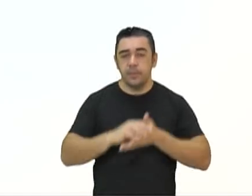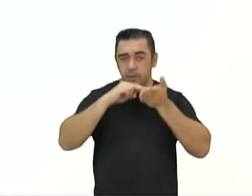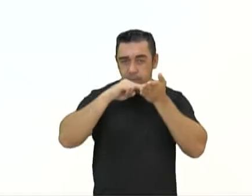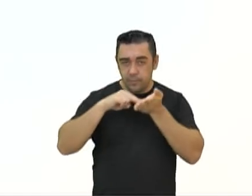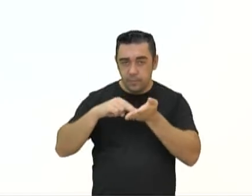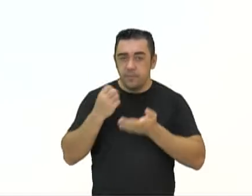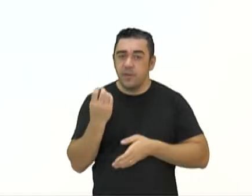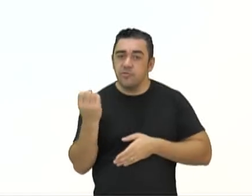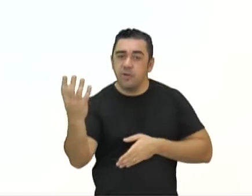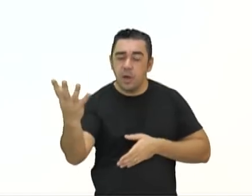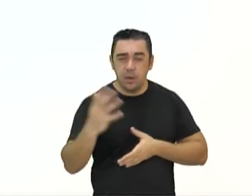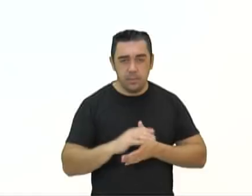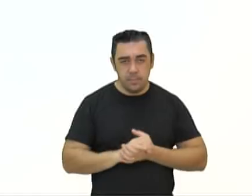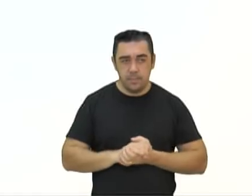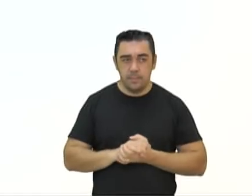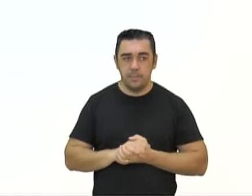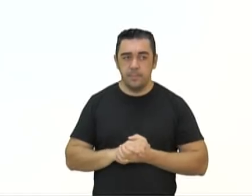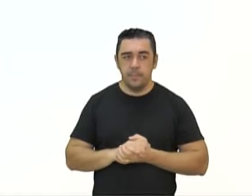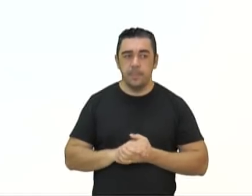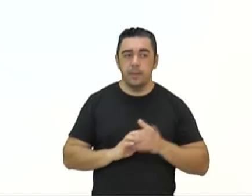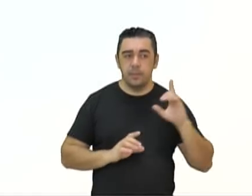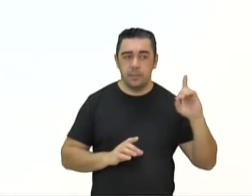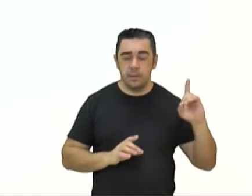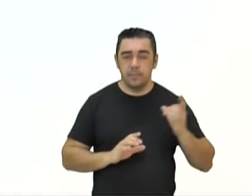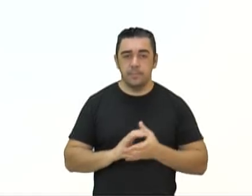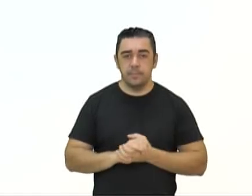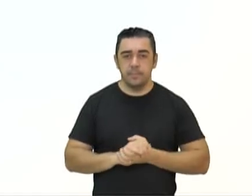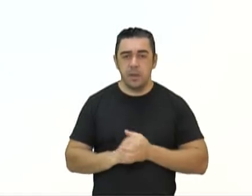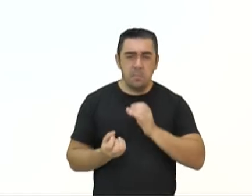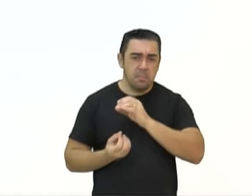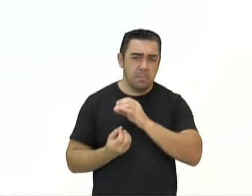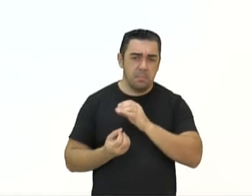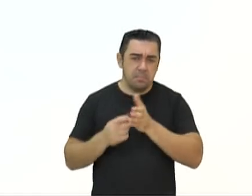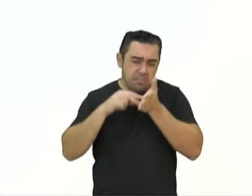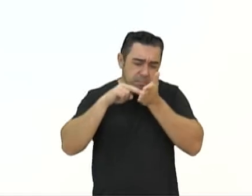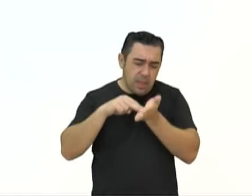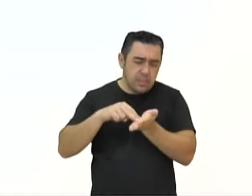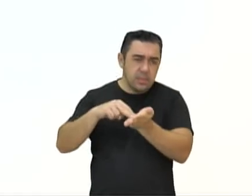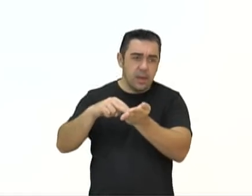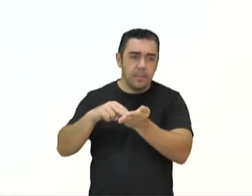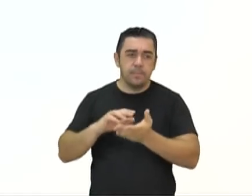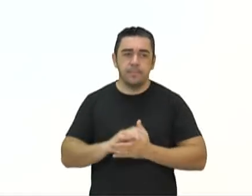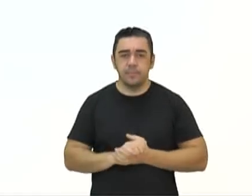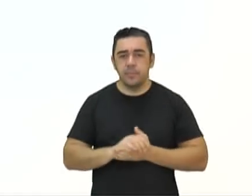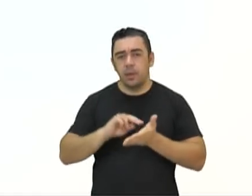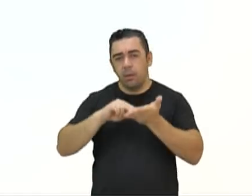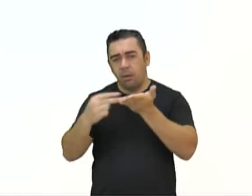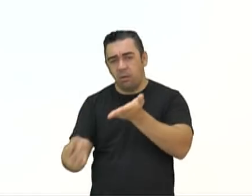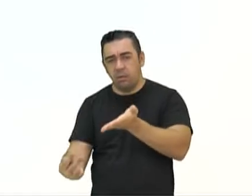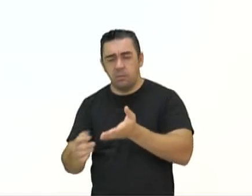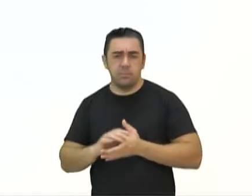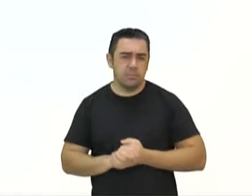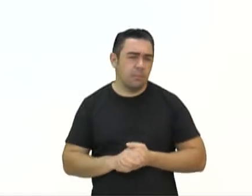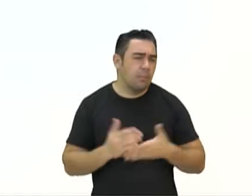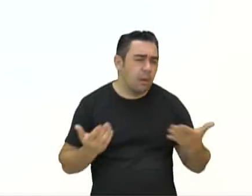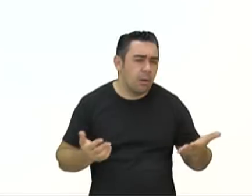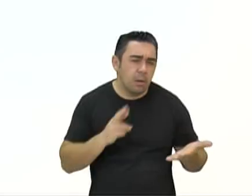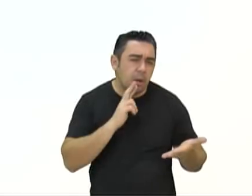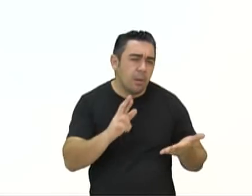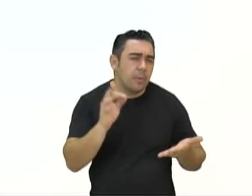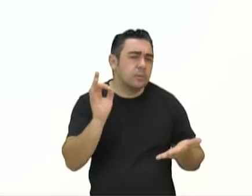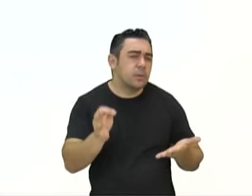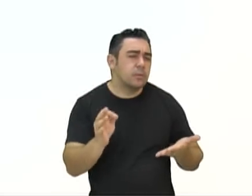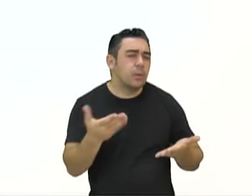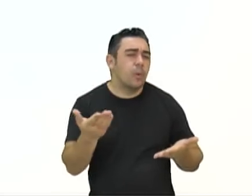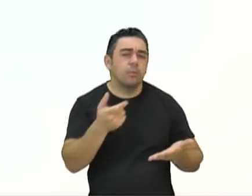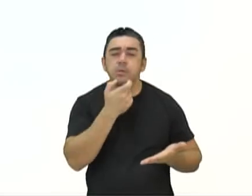surf, viajar. E na D, kite, planar, surf, cair. E aí, como é que está o